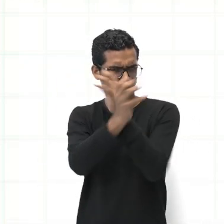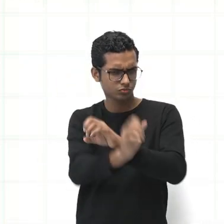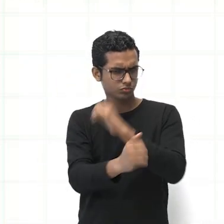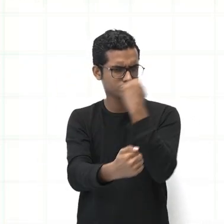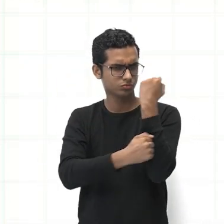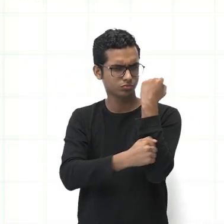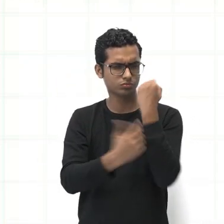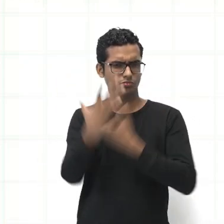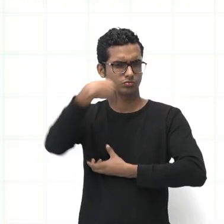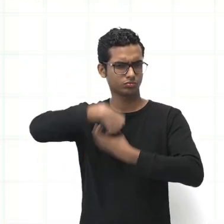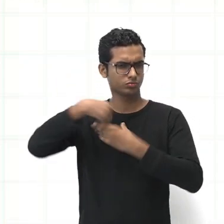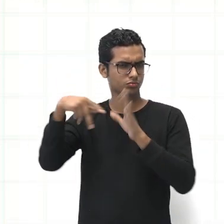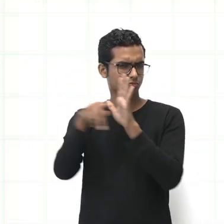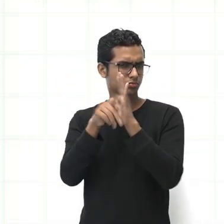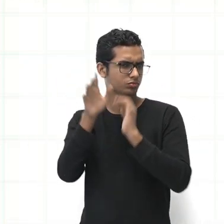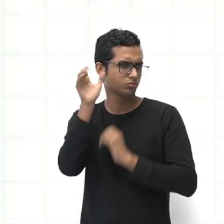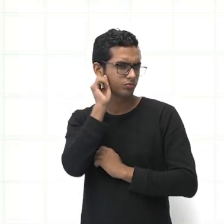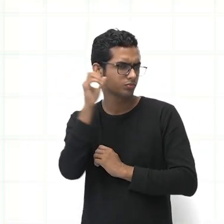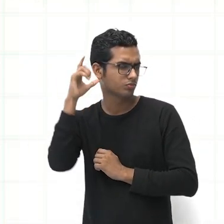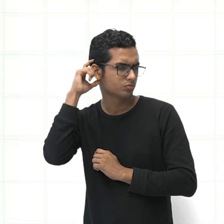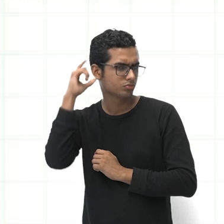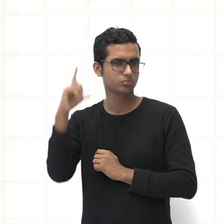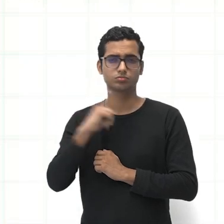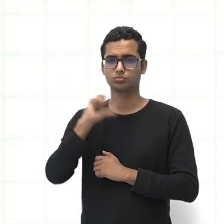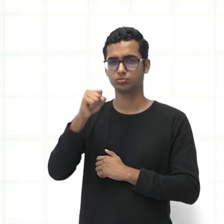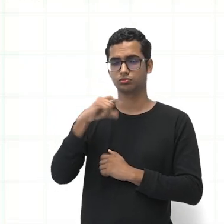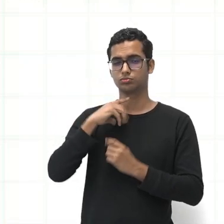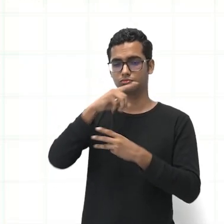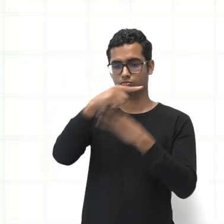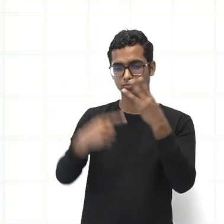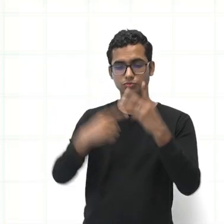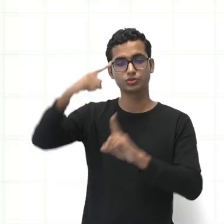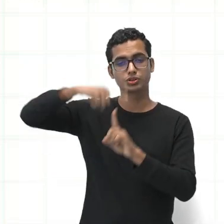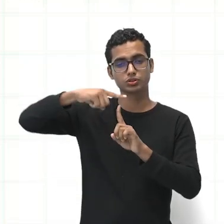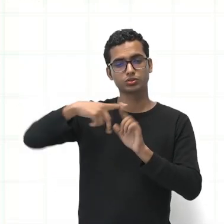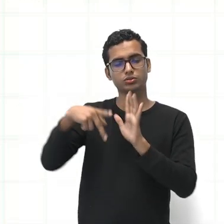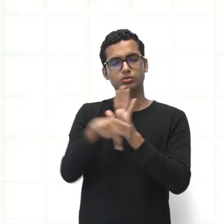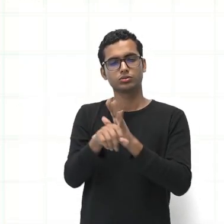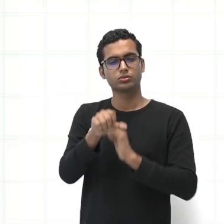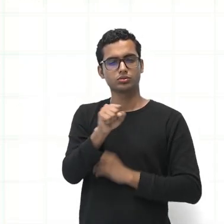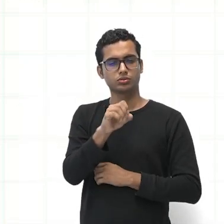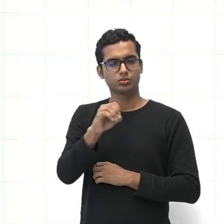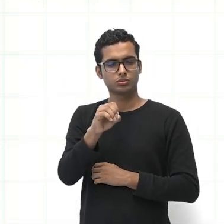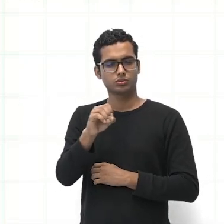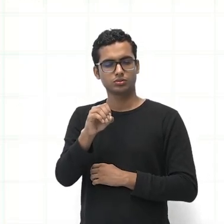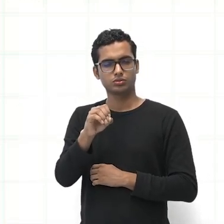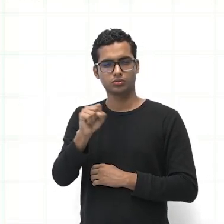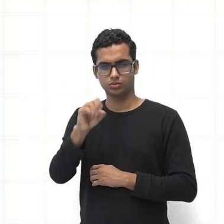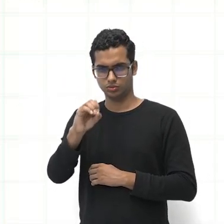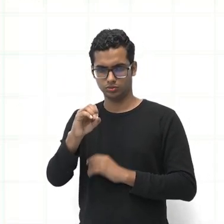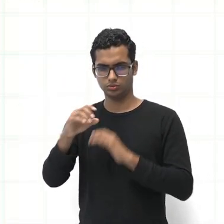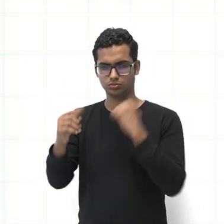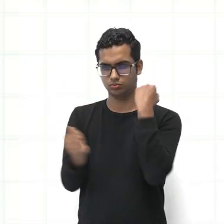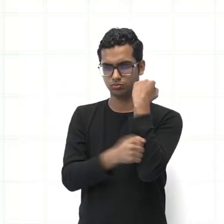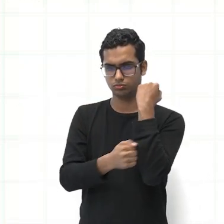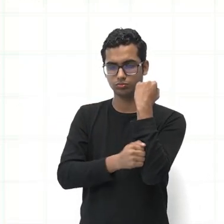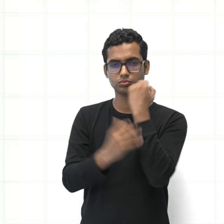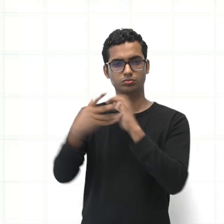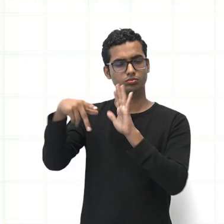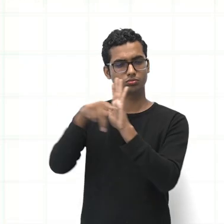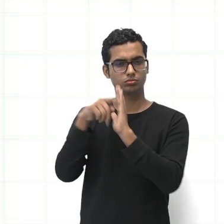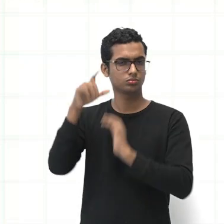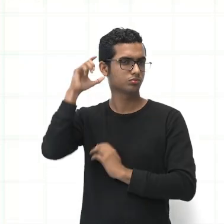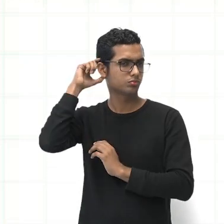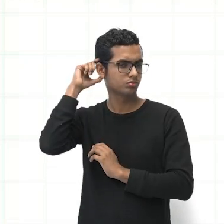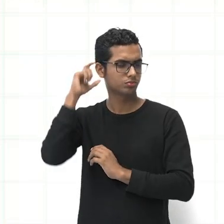ouvido? Sim, nós temos não só um, nós temos 3 no ouvido. E, em